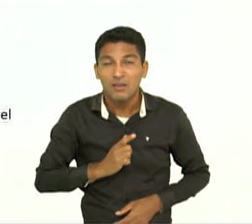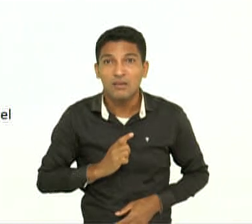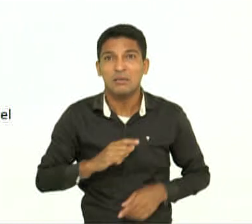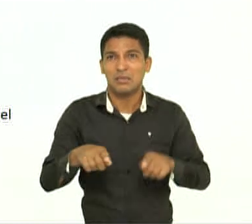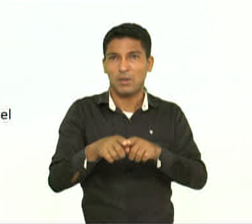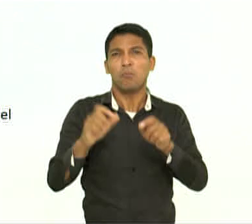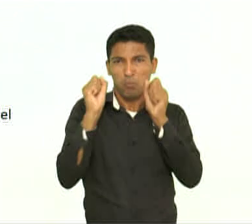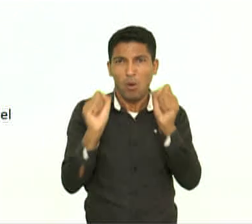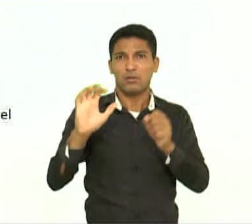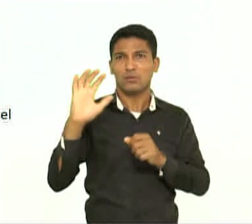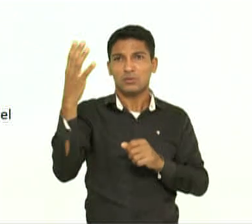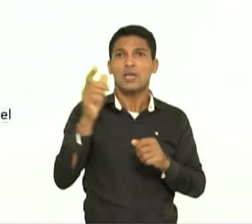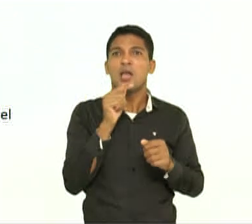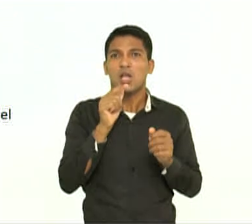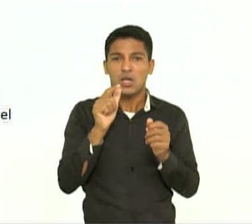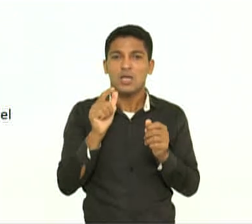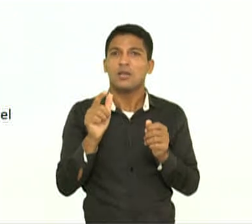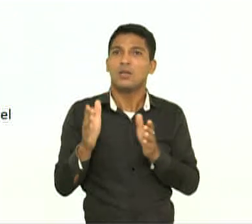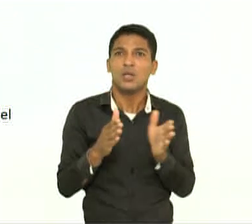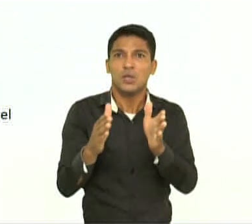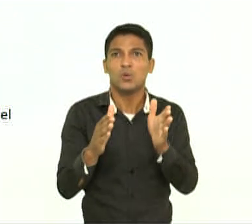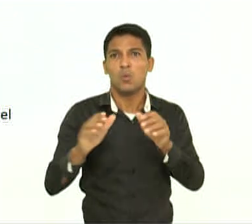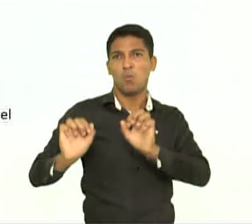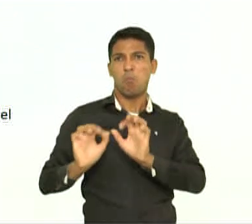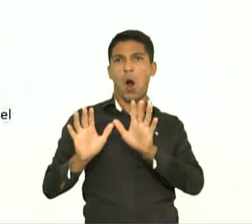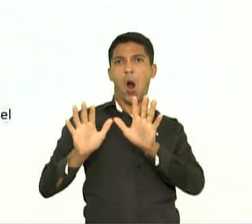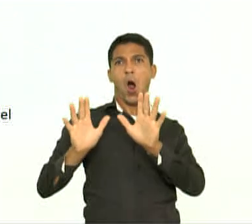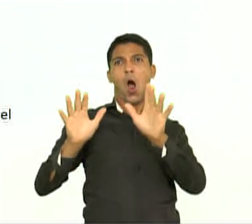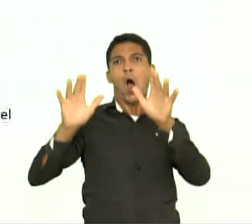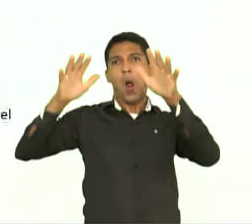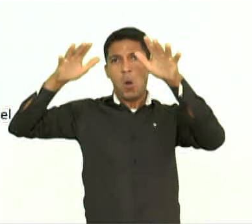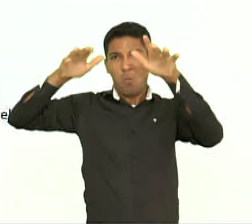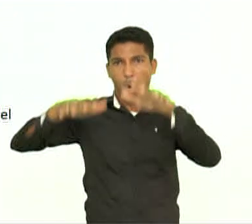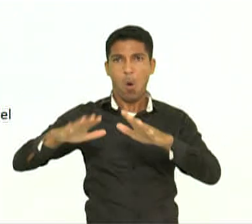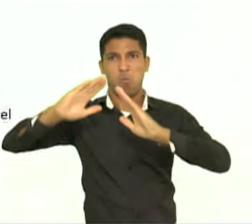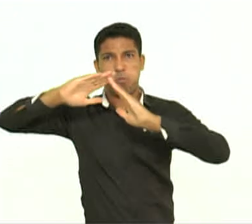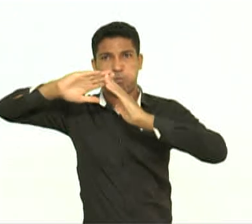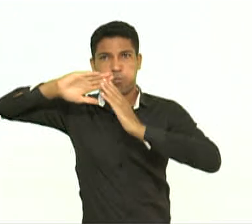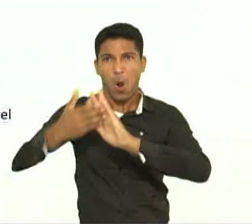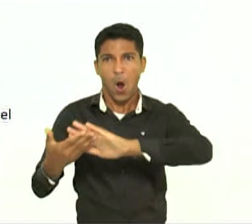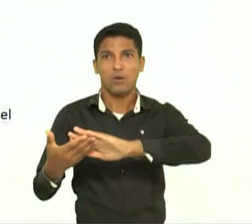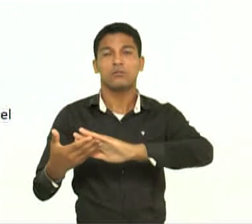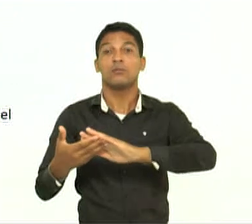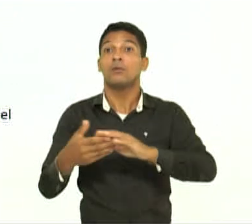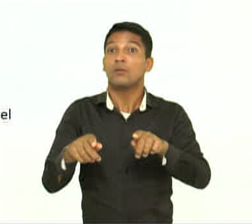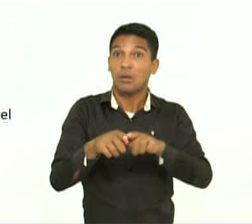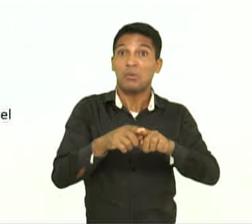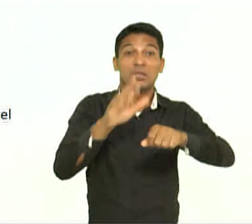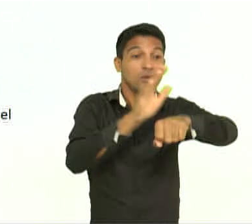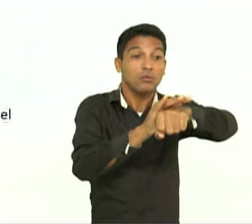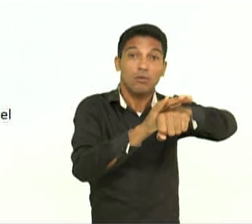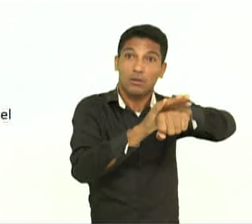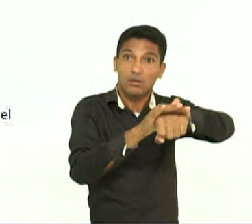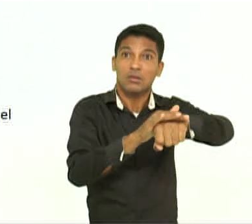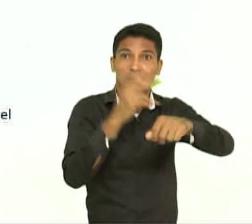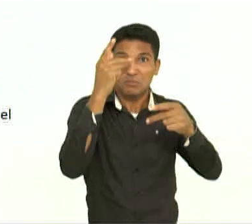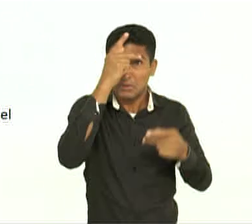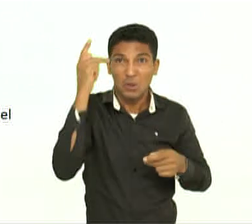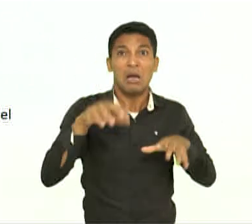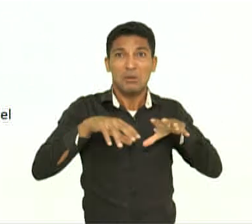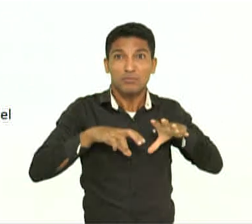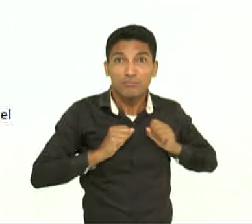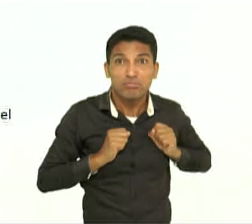de enchentes, desabamentos, além, claro, do perigo das doenças e vários outros problemas que vêm junto com